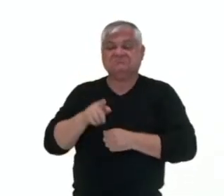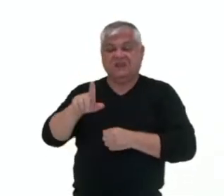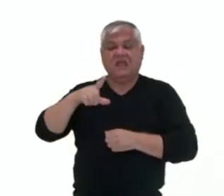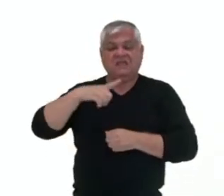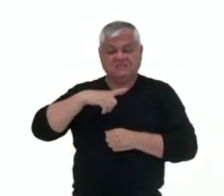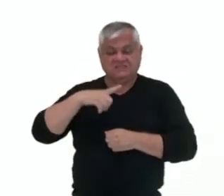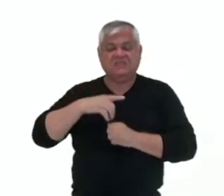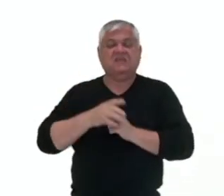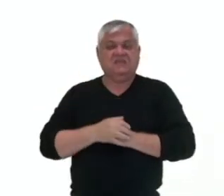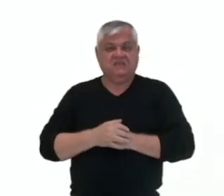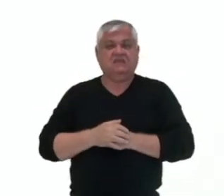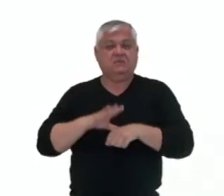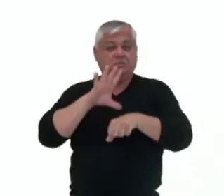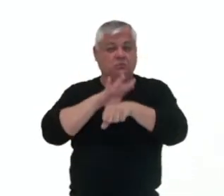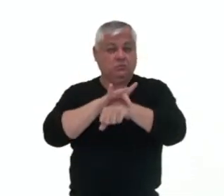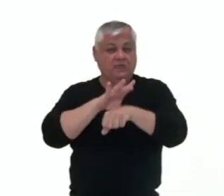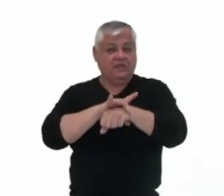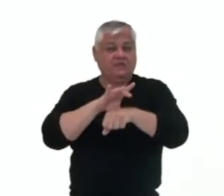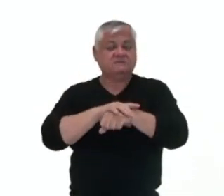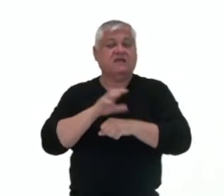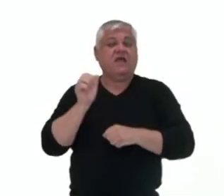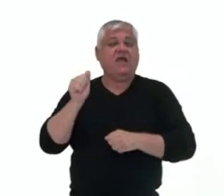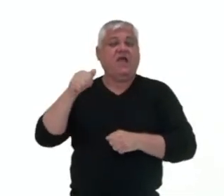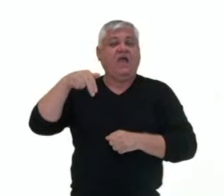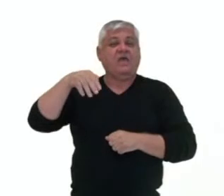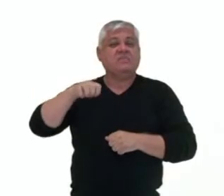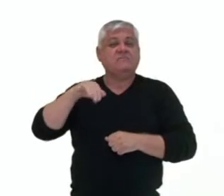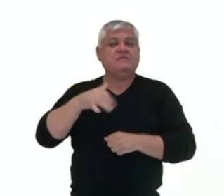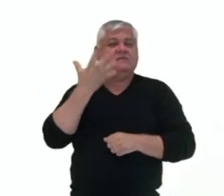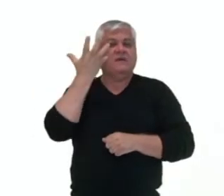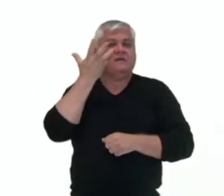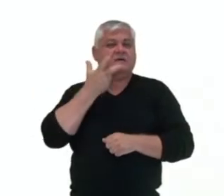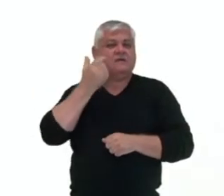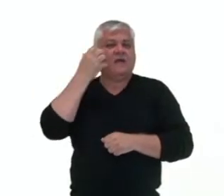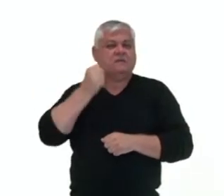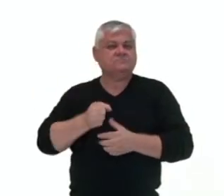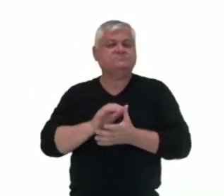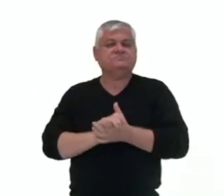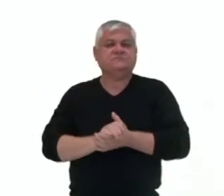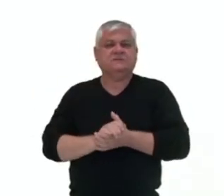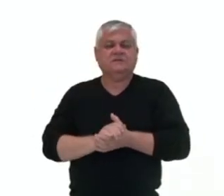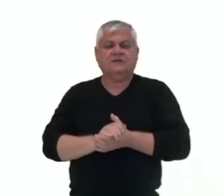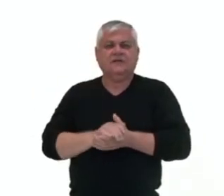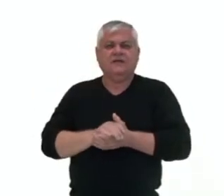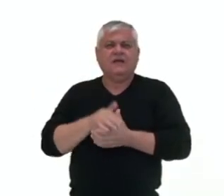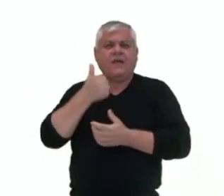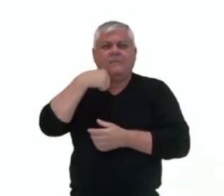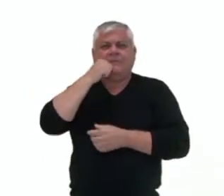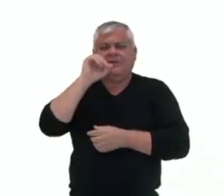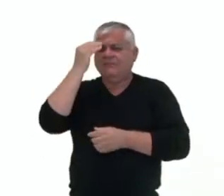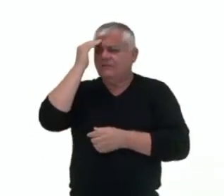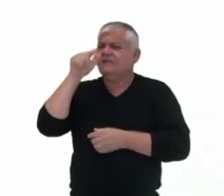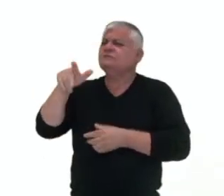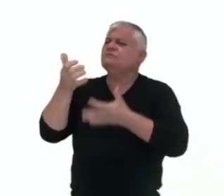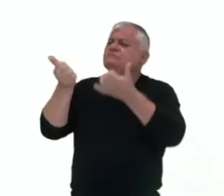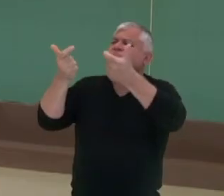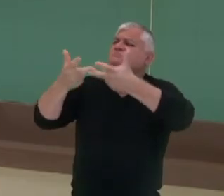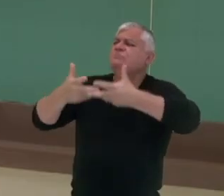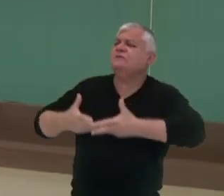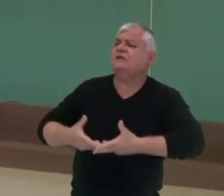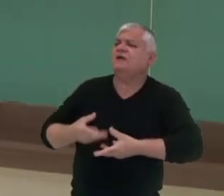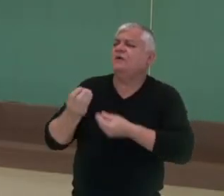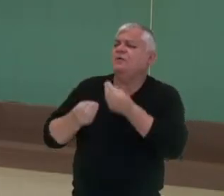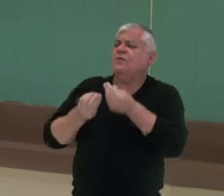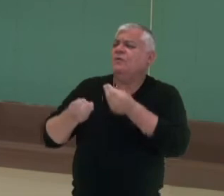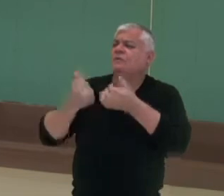anemia falciforme. Sua mãe, sem entender nada, pediu ao médico mais explicações. O que o médico explicou para